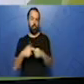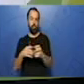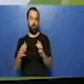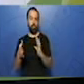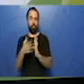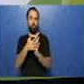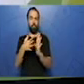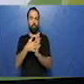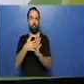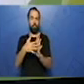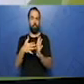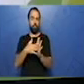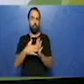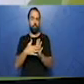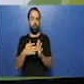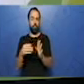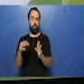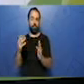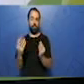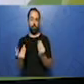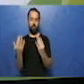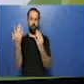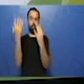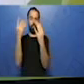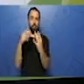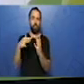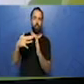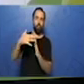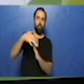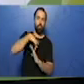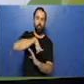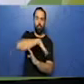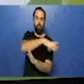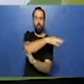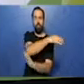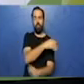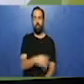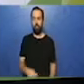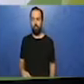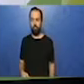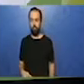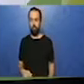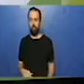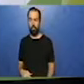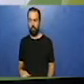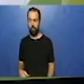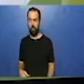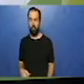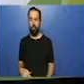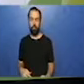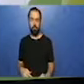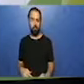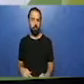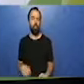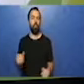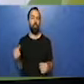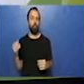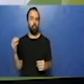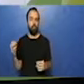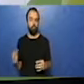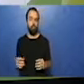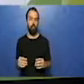muito utilizado nas indústrias, principalmente para o lançamento de partículas sólidas na atmosfera. Então,